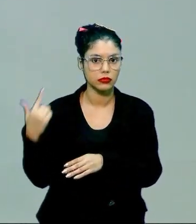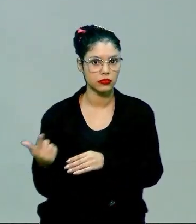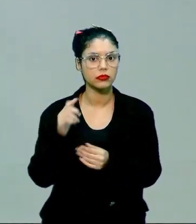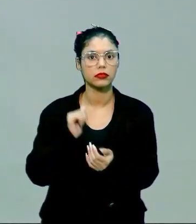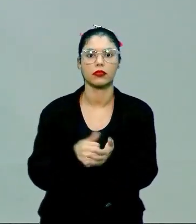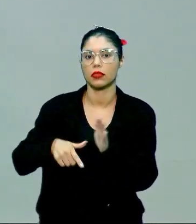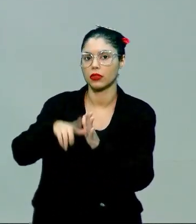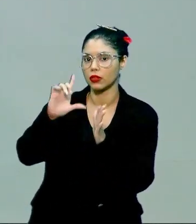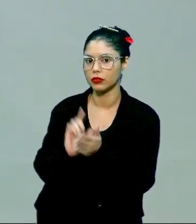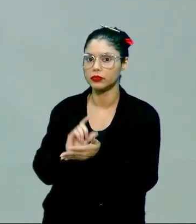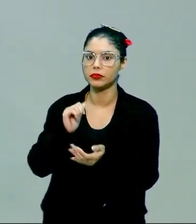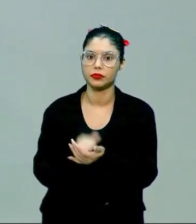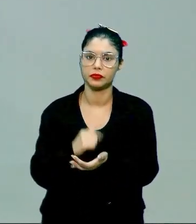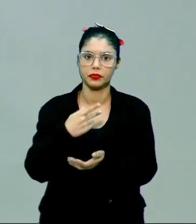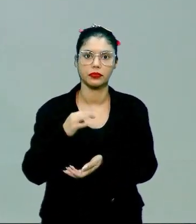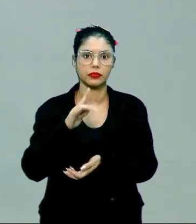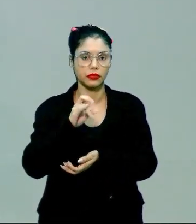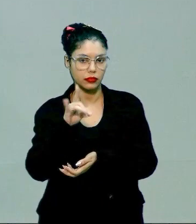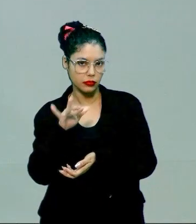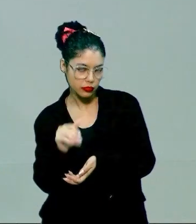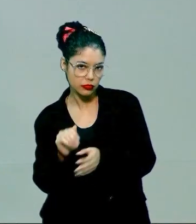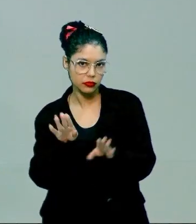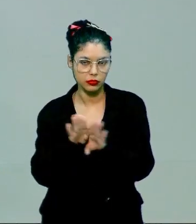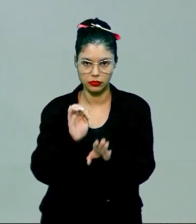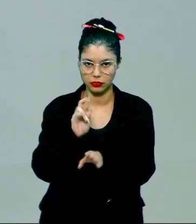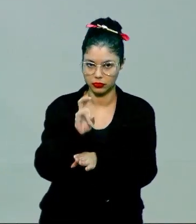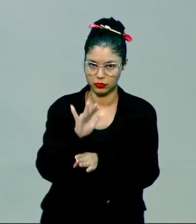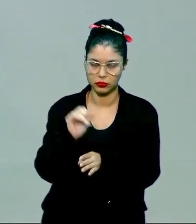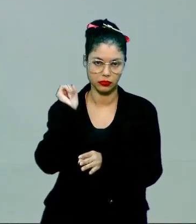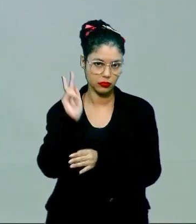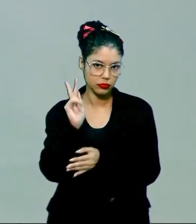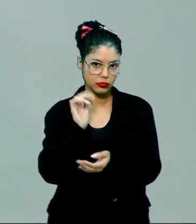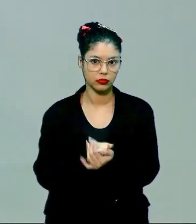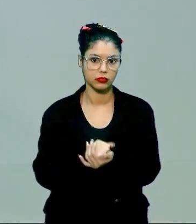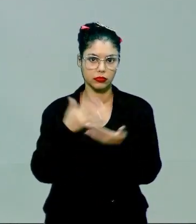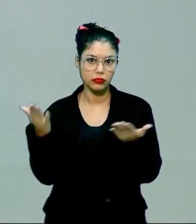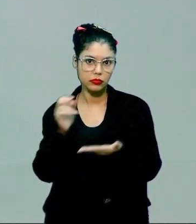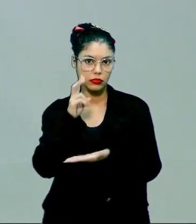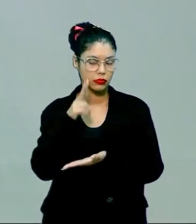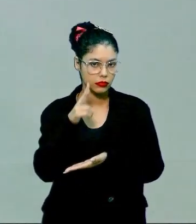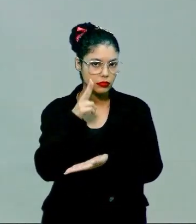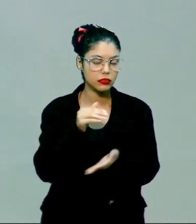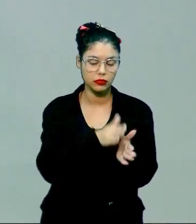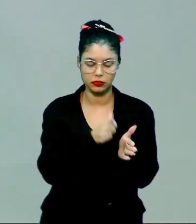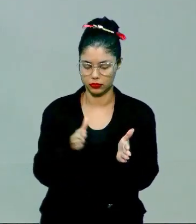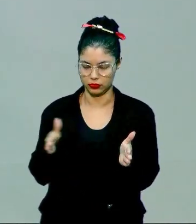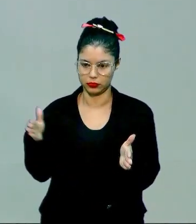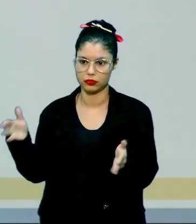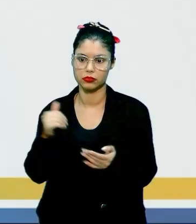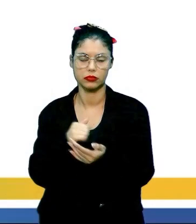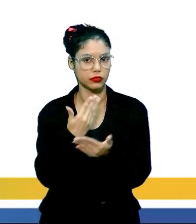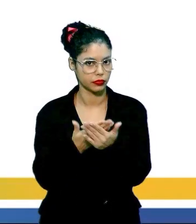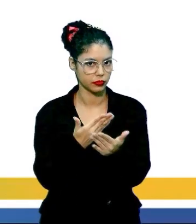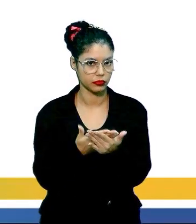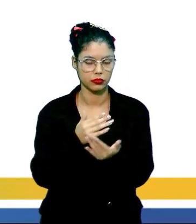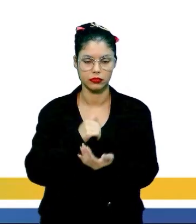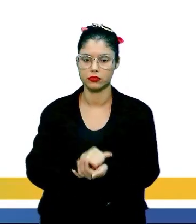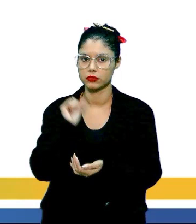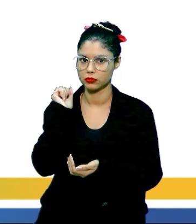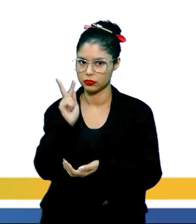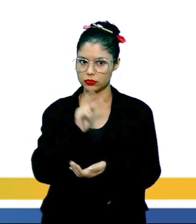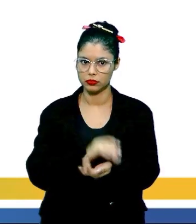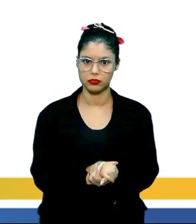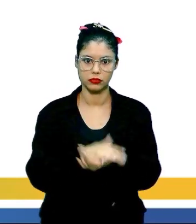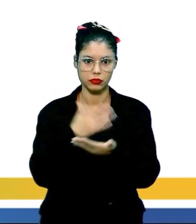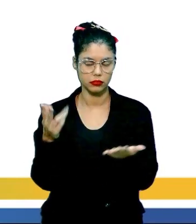dos anteriores é uma progressão aritmética. Ok? Então a gente vai ver isso no decorrer da aula.